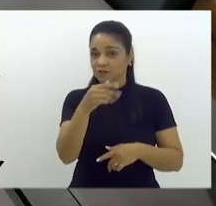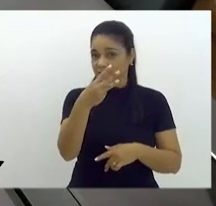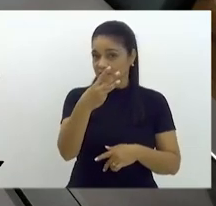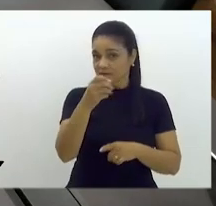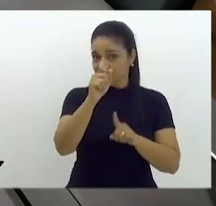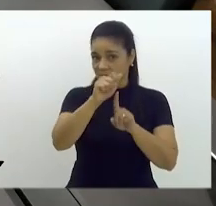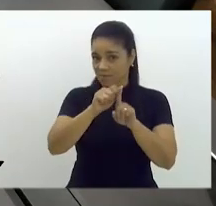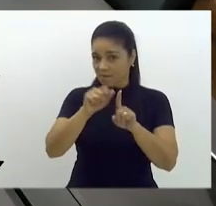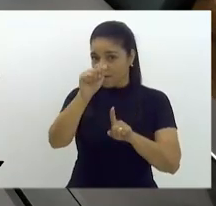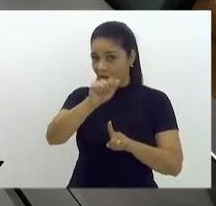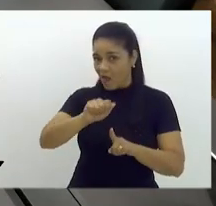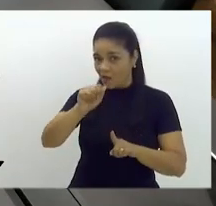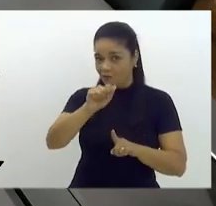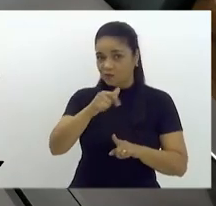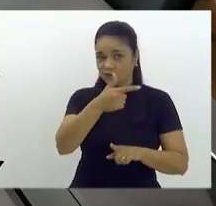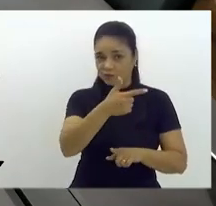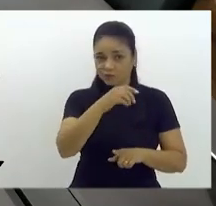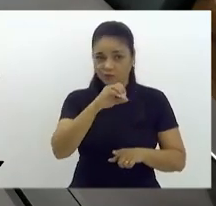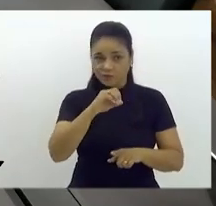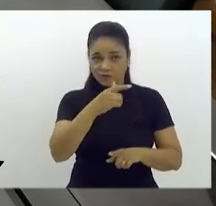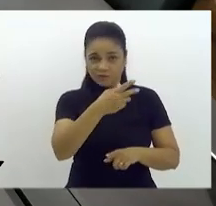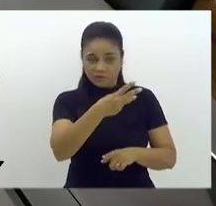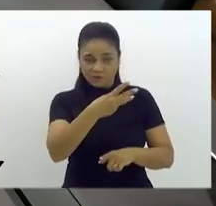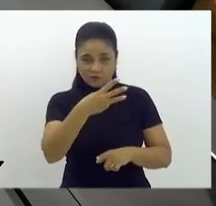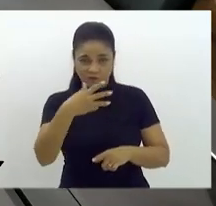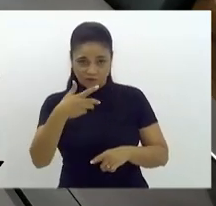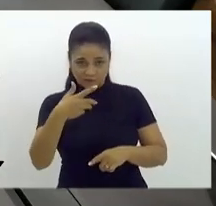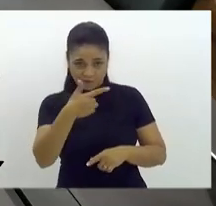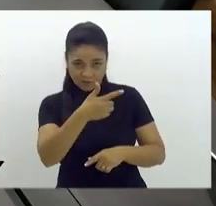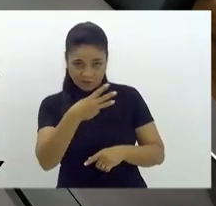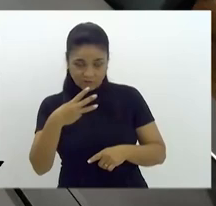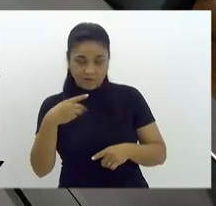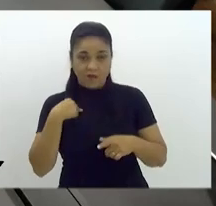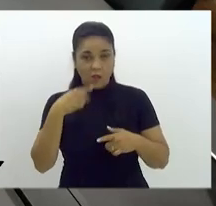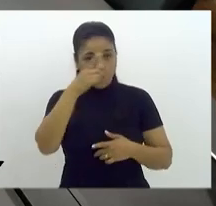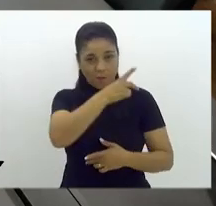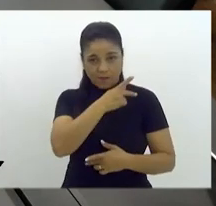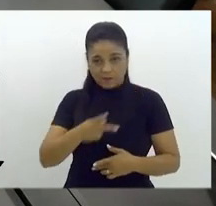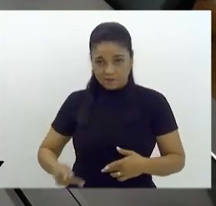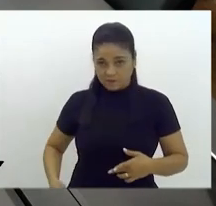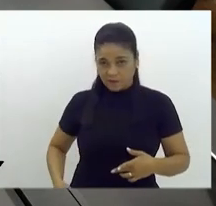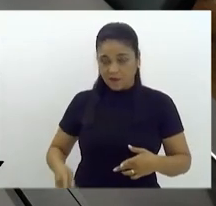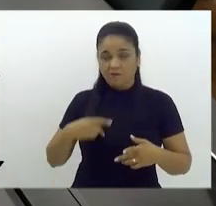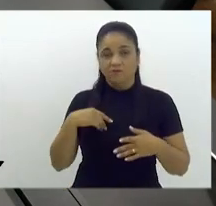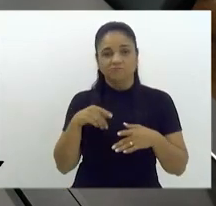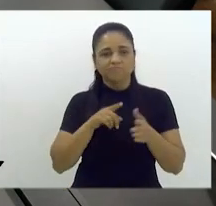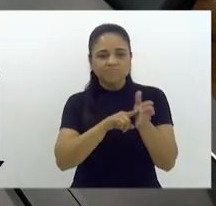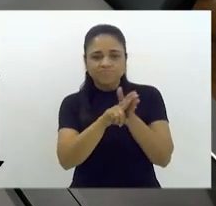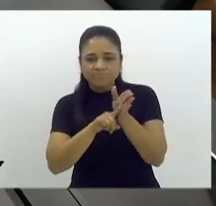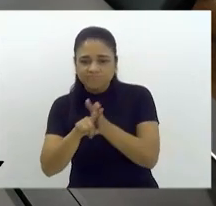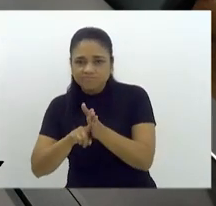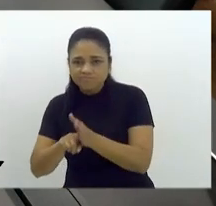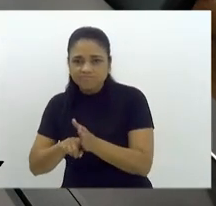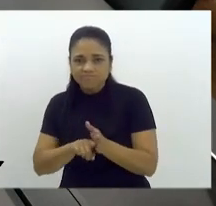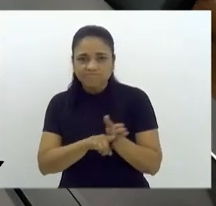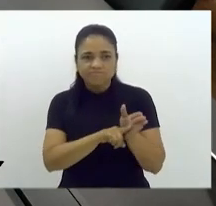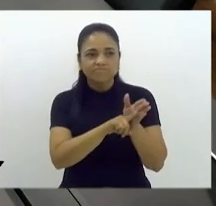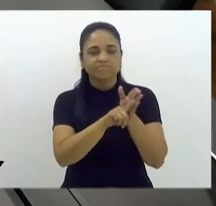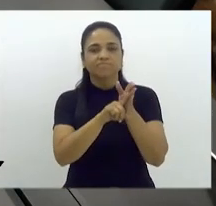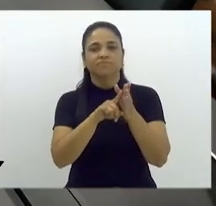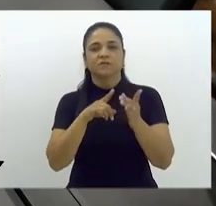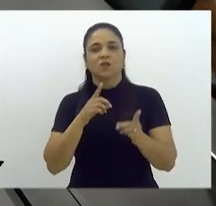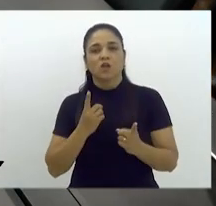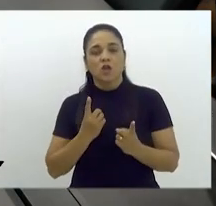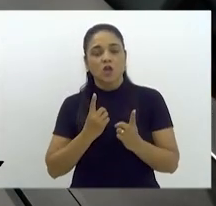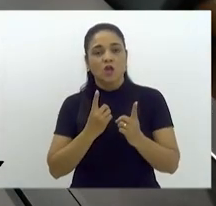condição de presidente da Comissão parlamentar de inquérito destinada por Gaga as causas e formas de prevenção e